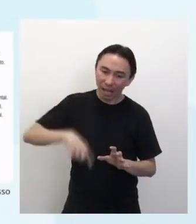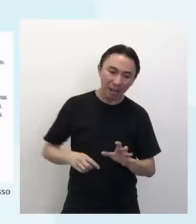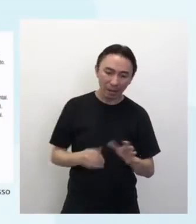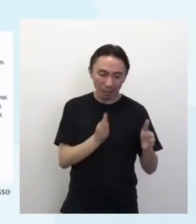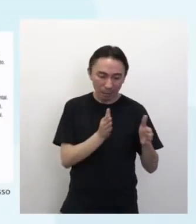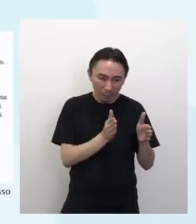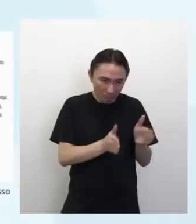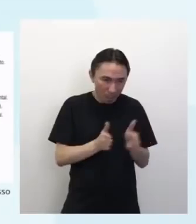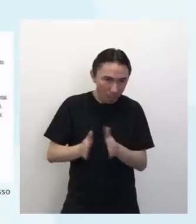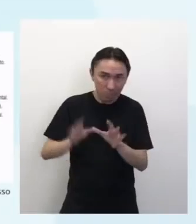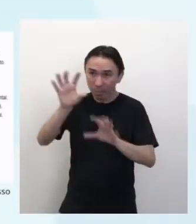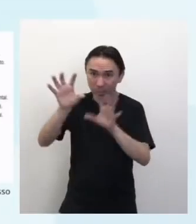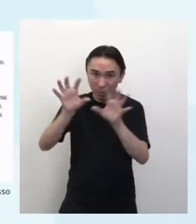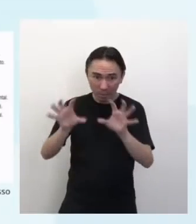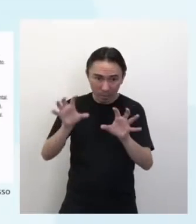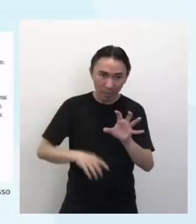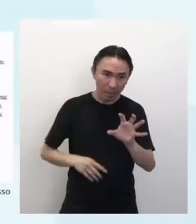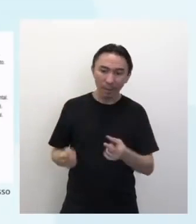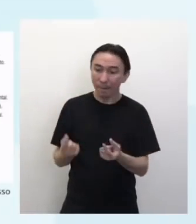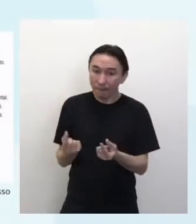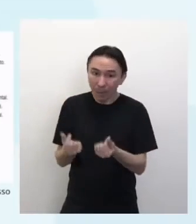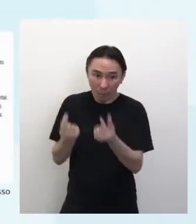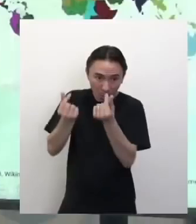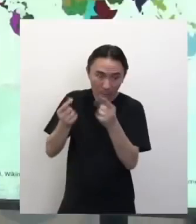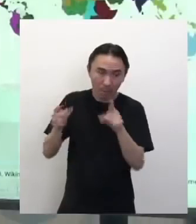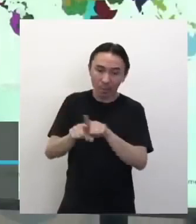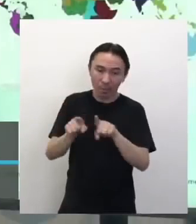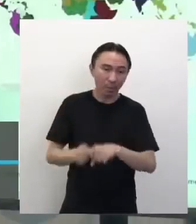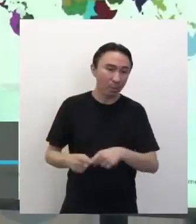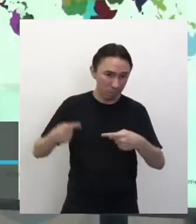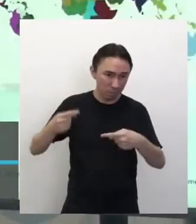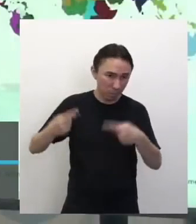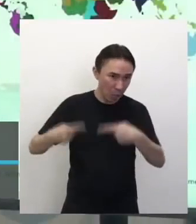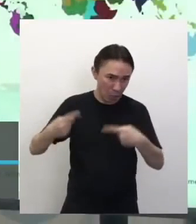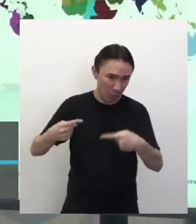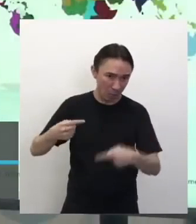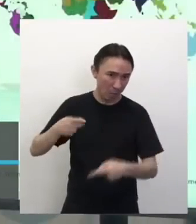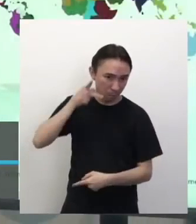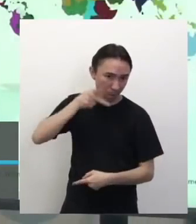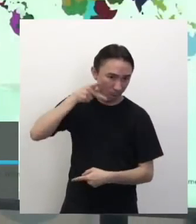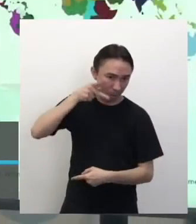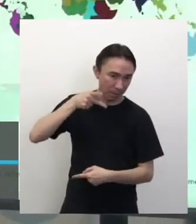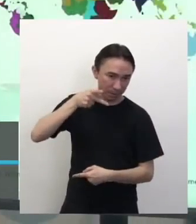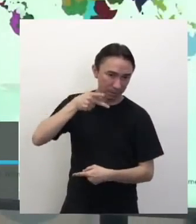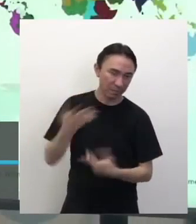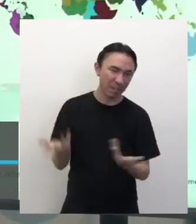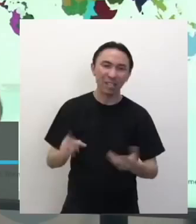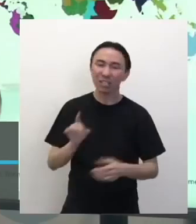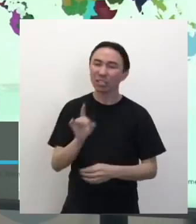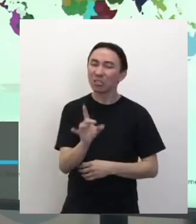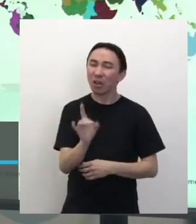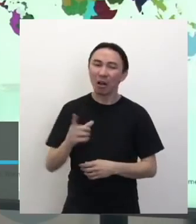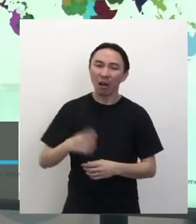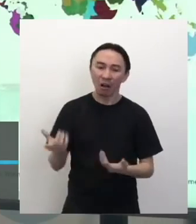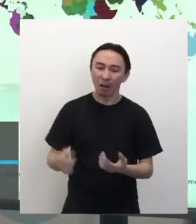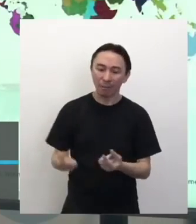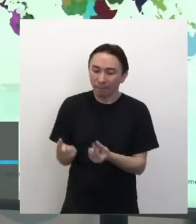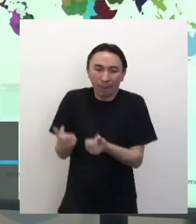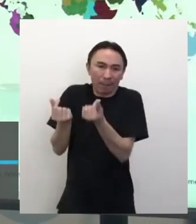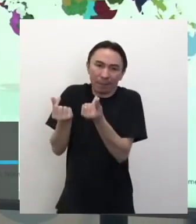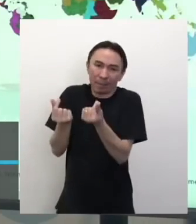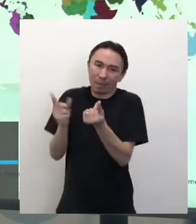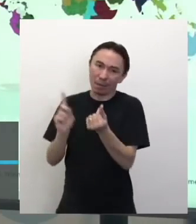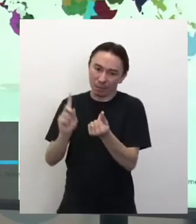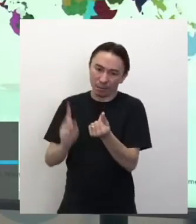econômicas como também políticas, né? Então elas não têm só uma relação econômica, ela também tem uma relação de política até para ajudar e cada